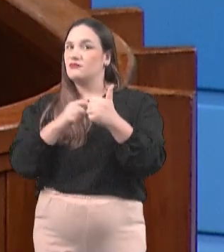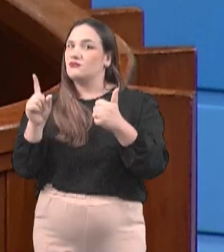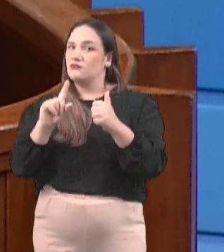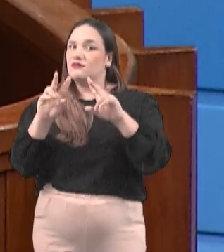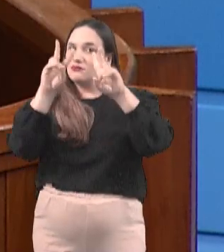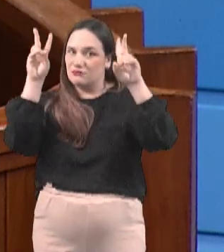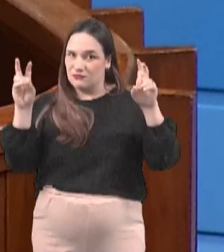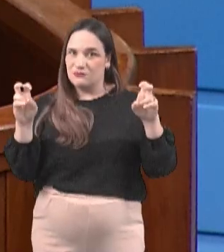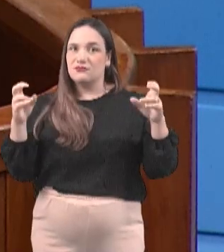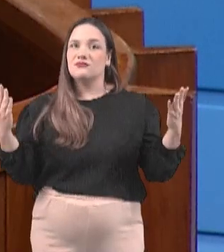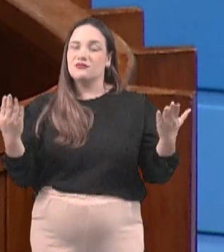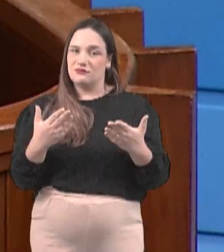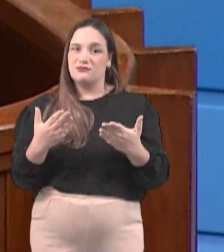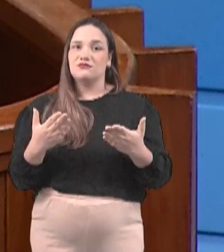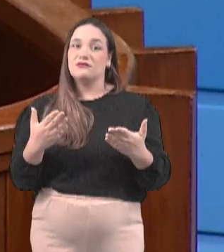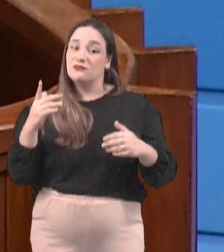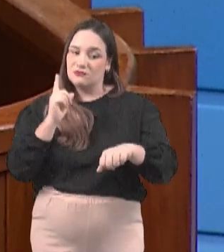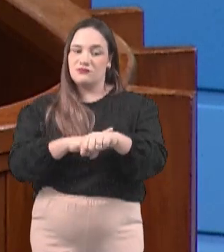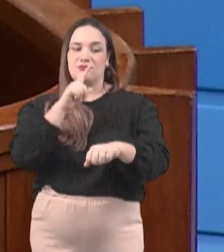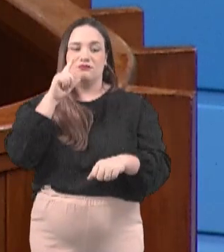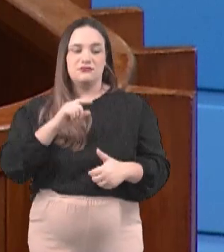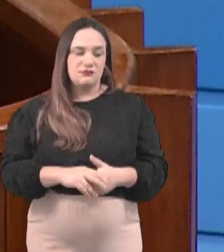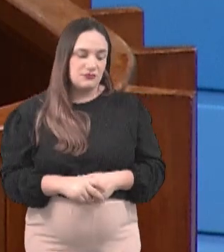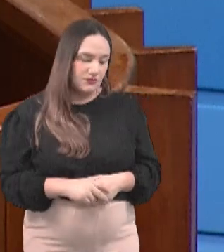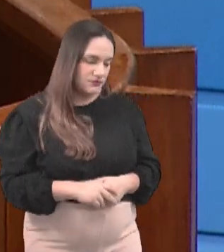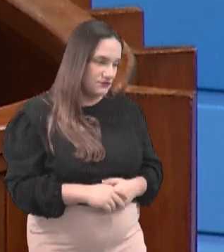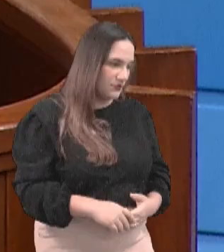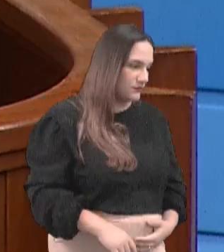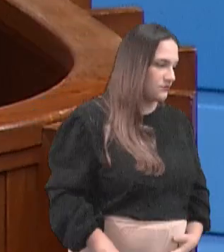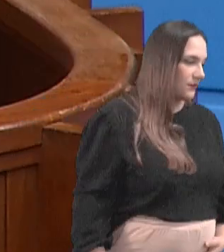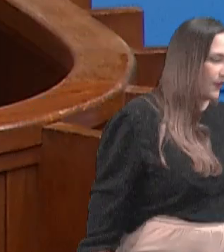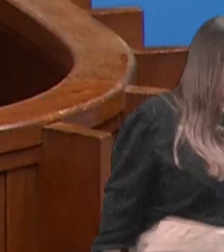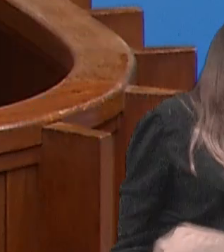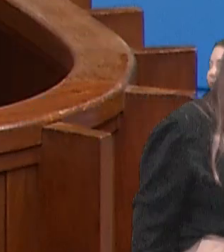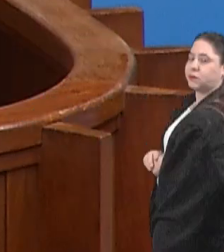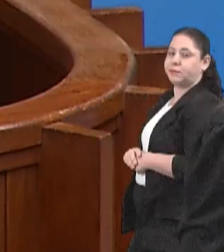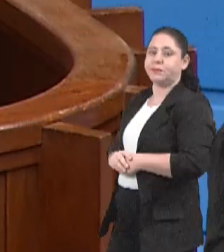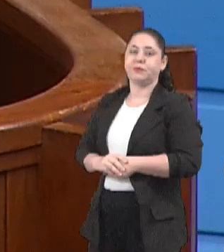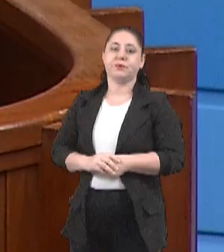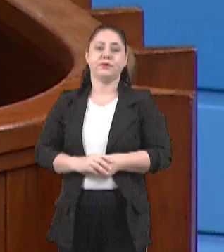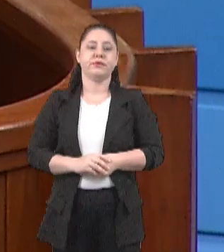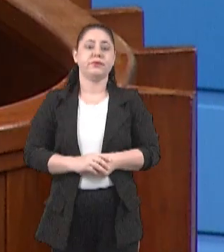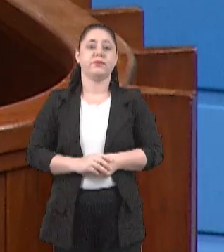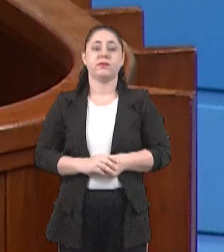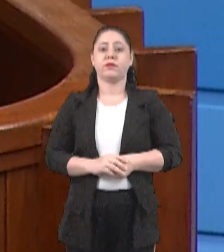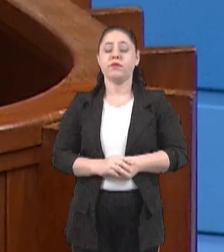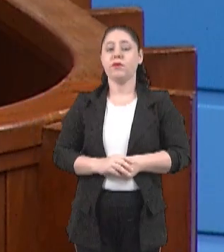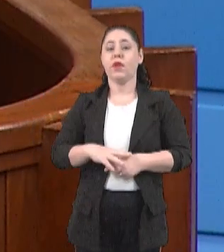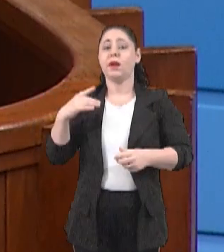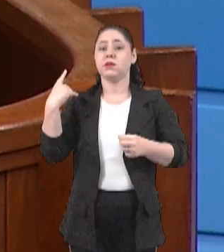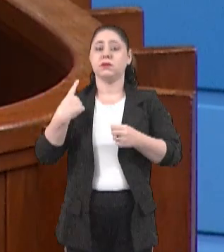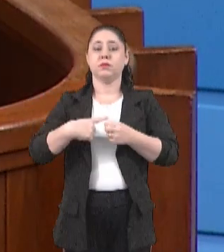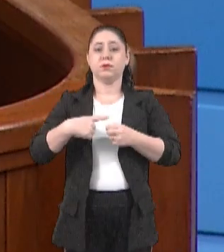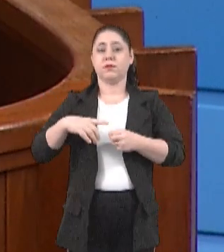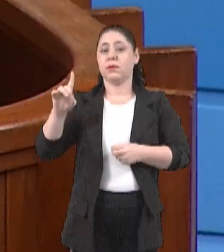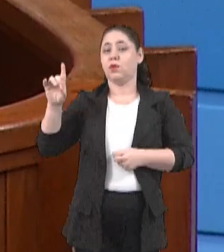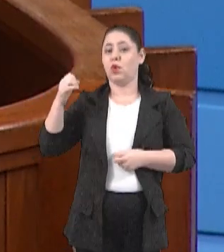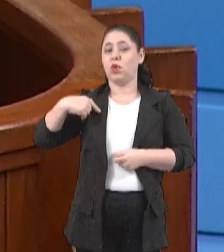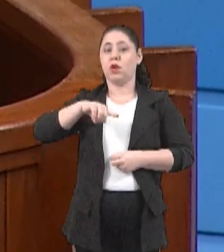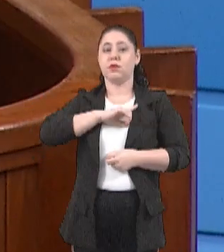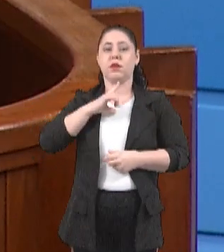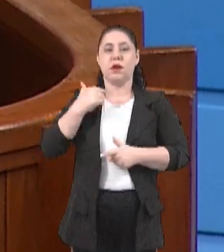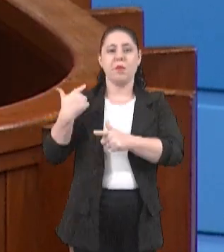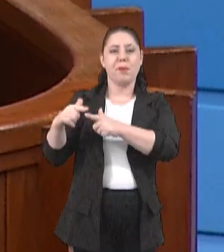essa situação imediatamente. Nós temos enfrentado em Dourados, na rede municipal,